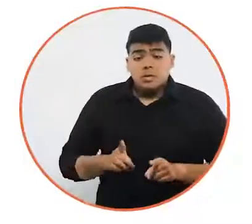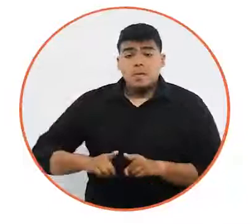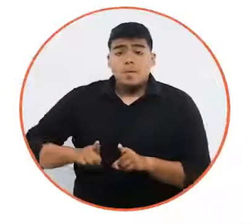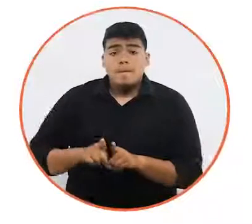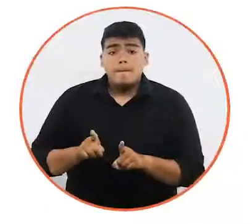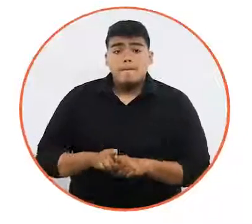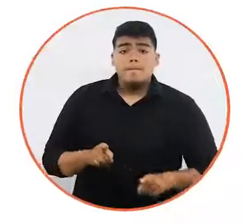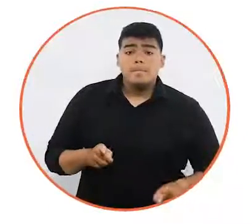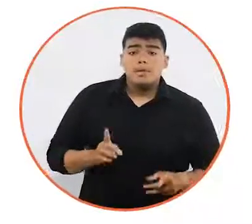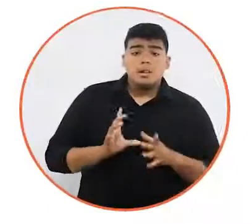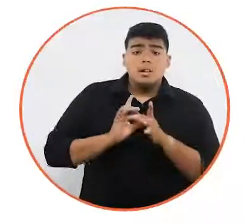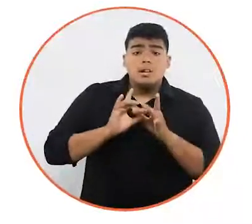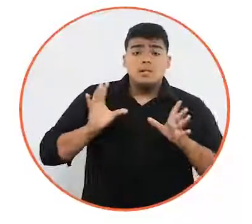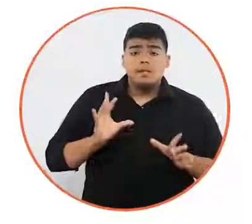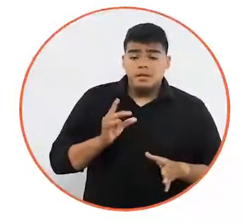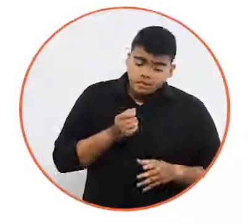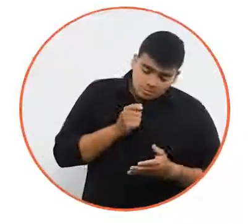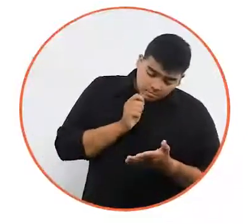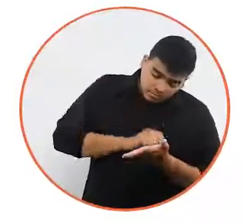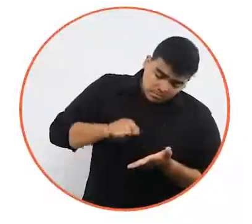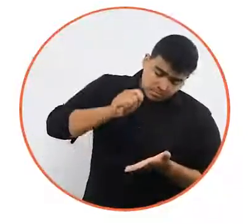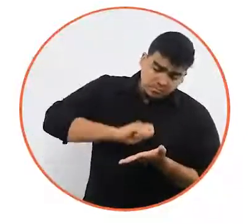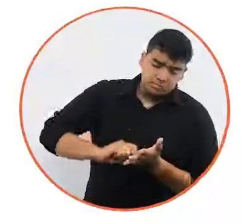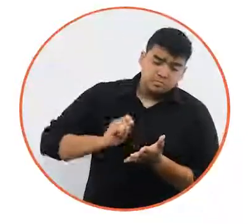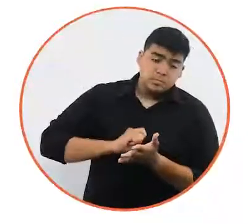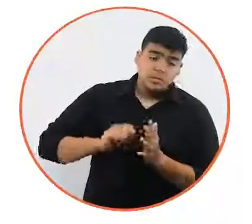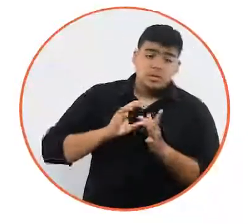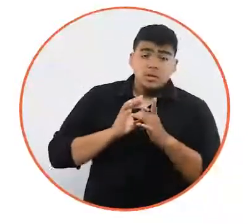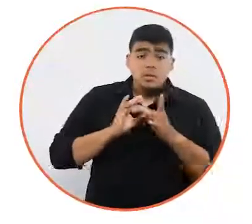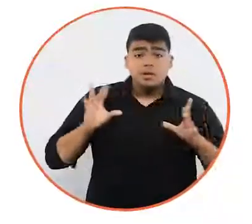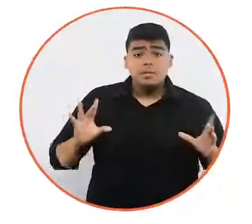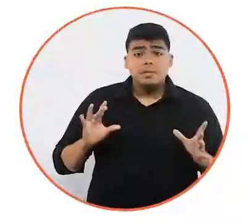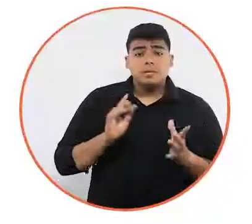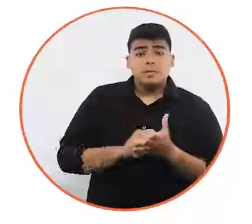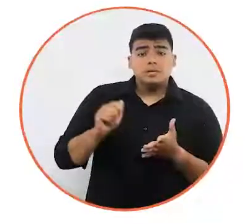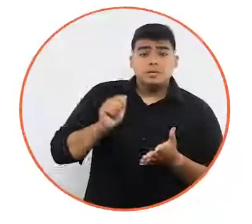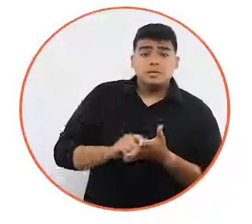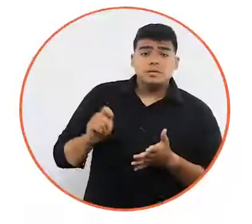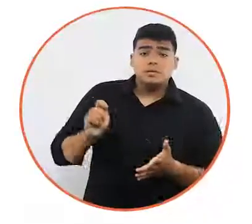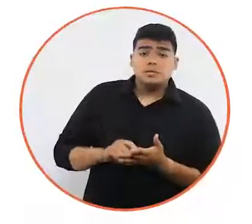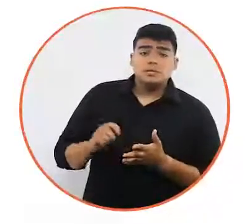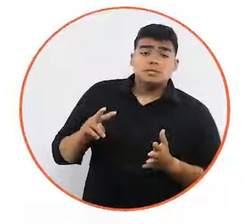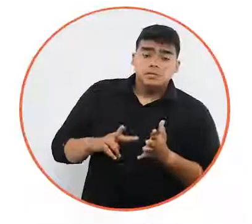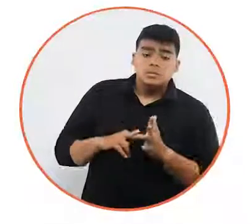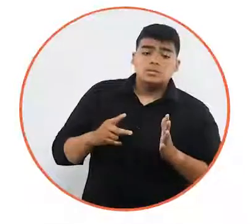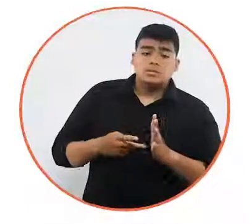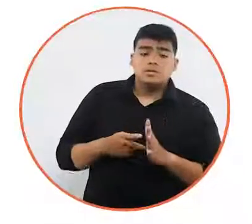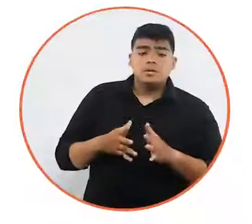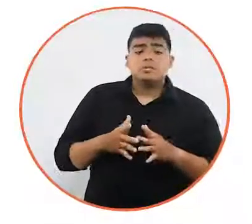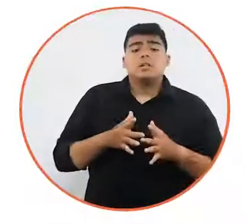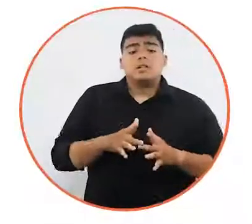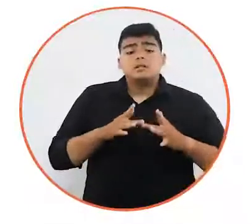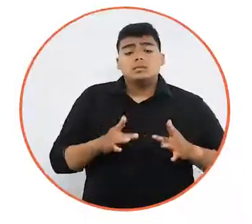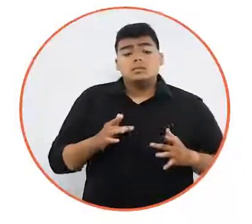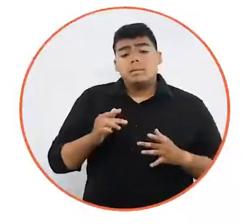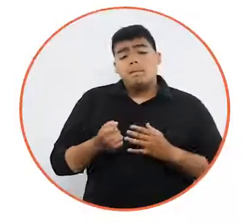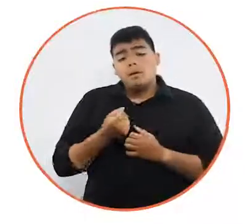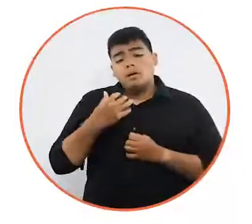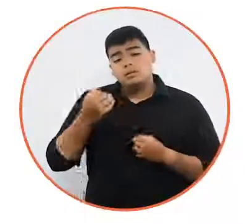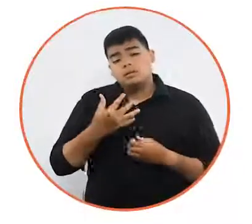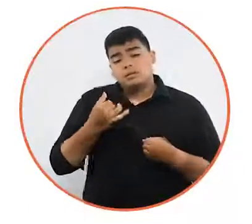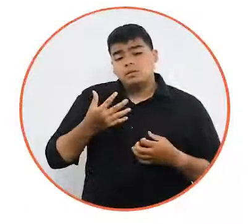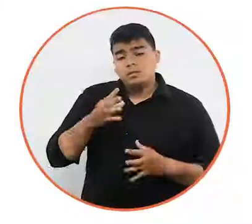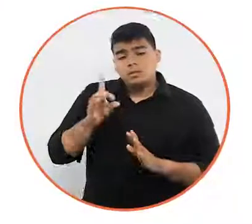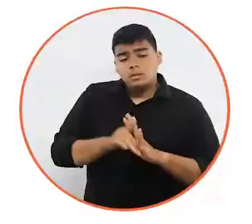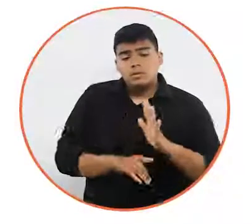a chamada liberdade de criação. É essa liberdade de criação aqui que nós também podemos chamar de licença poética, ok?